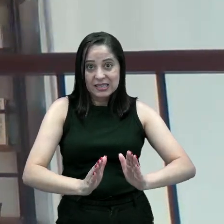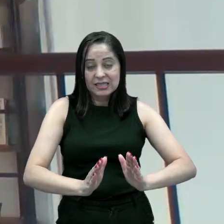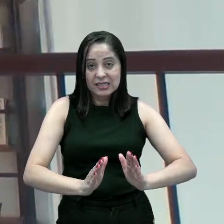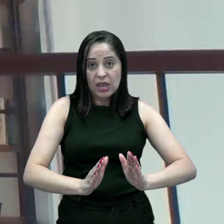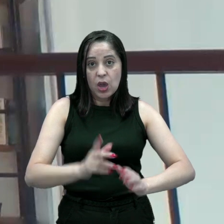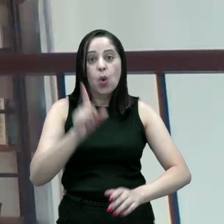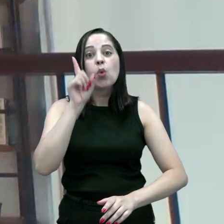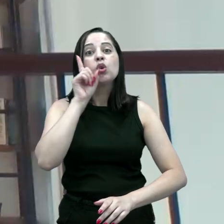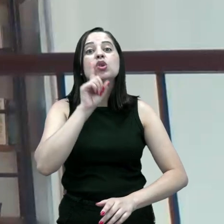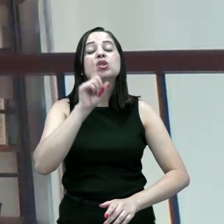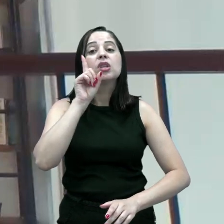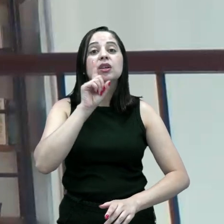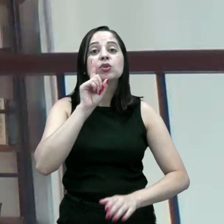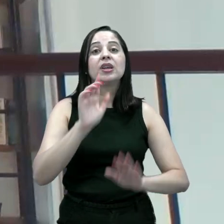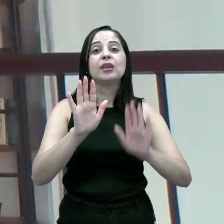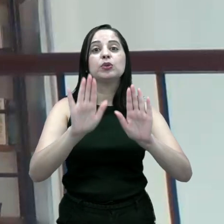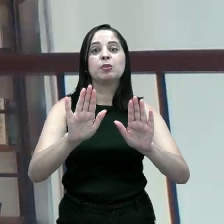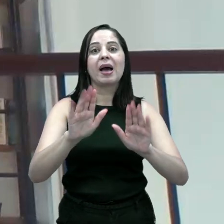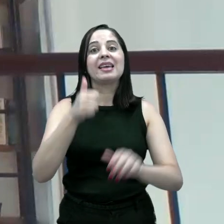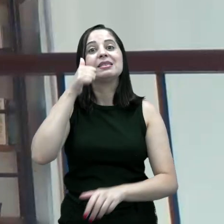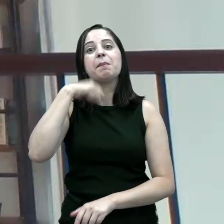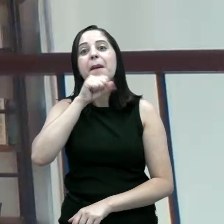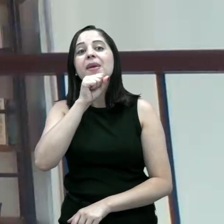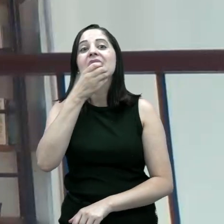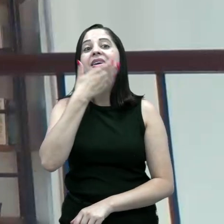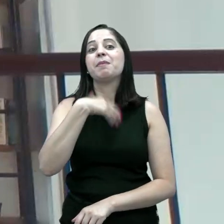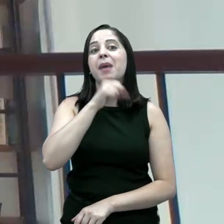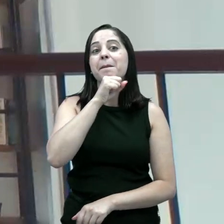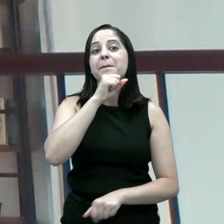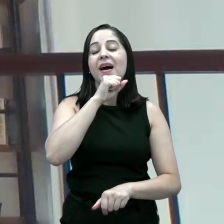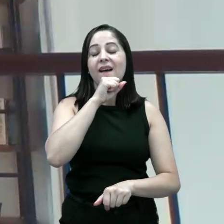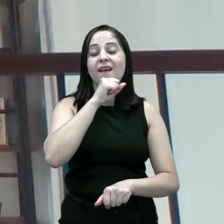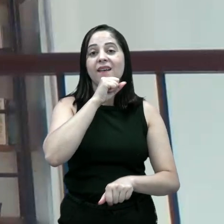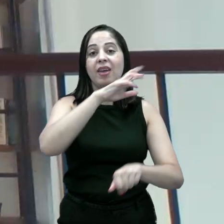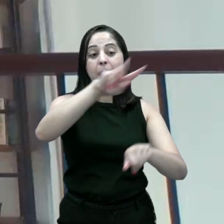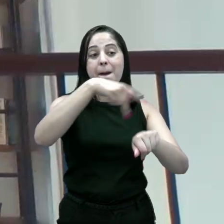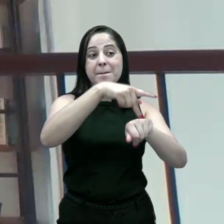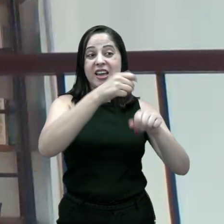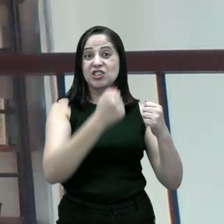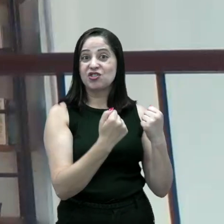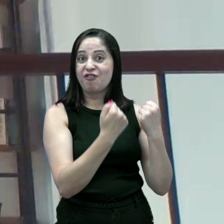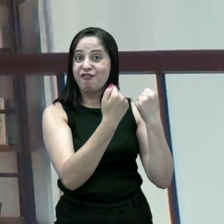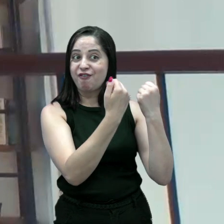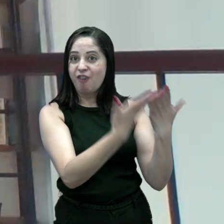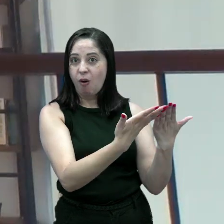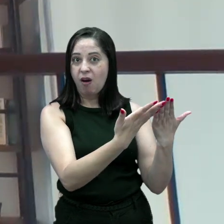gente chama de ius solis, né, o direito à